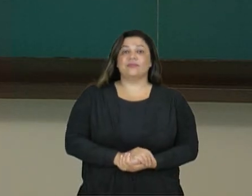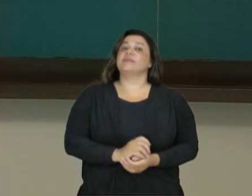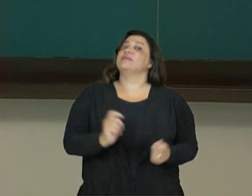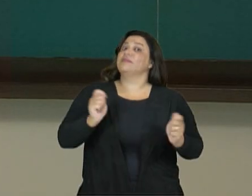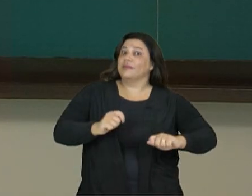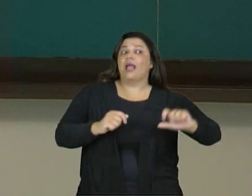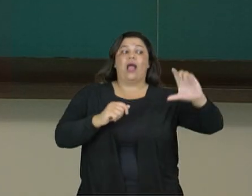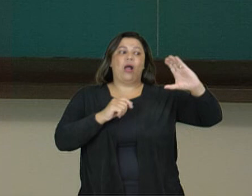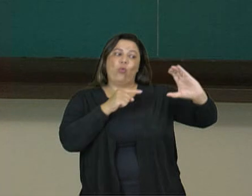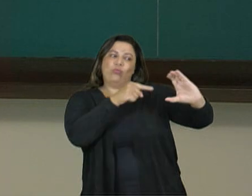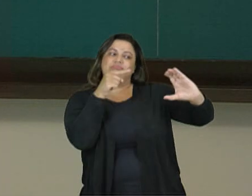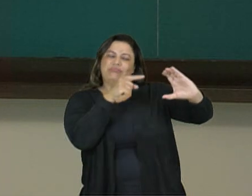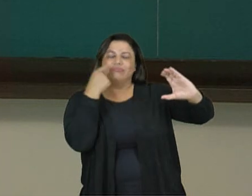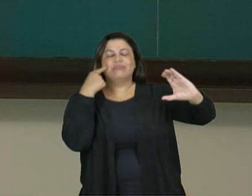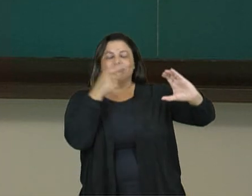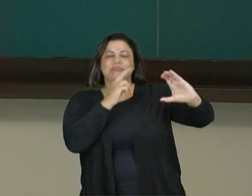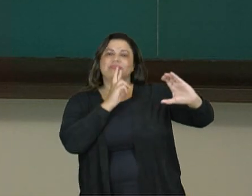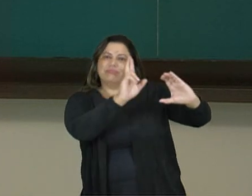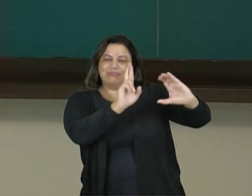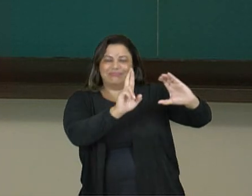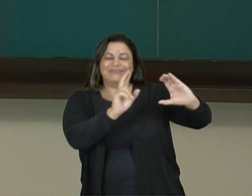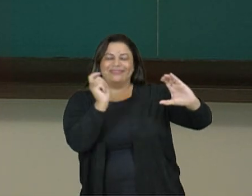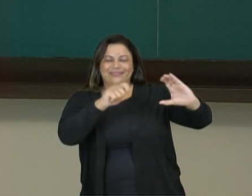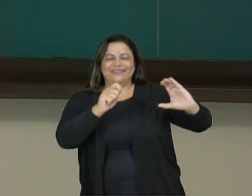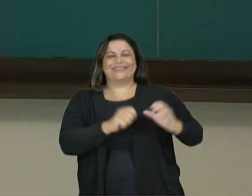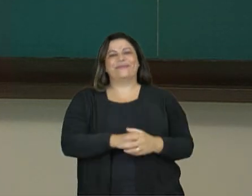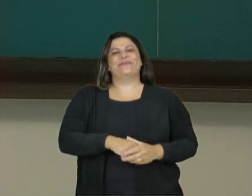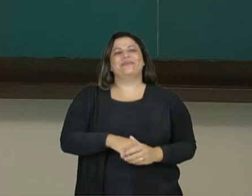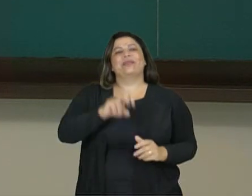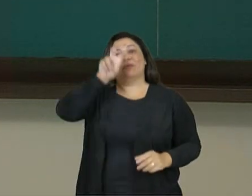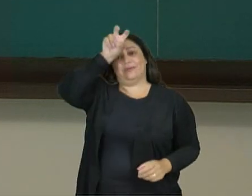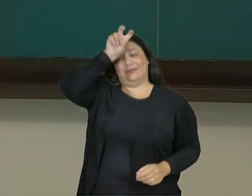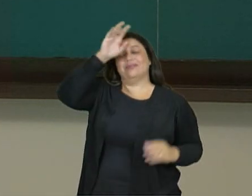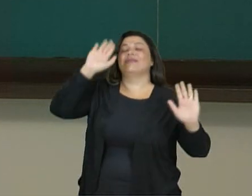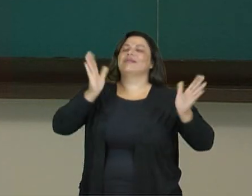Os egípcios, que foi o que nós acabamos de estudar.